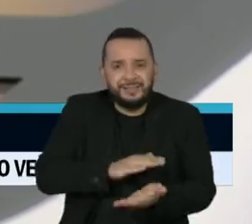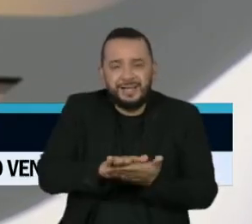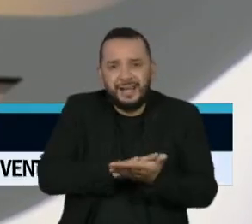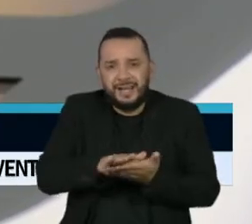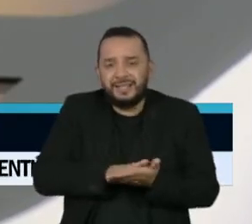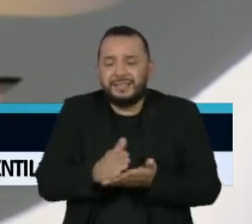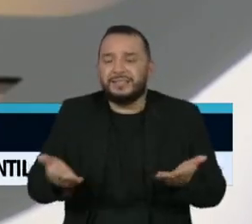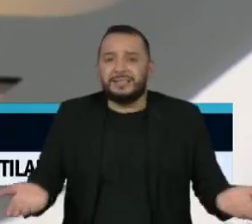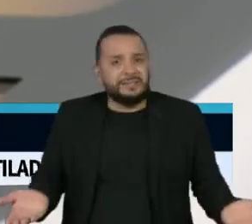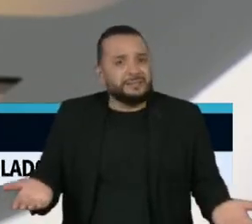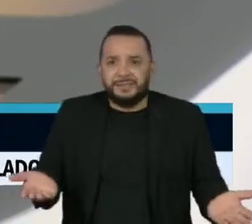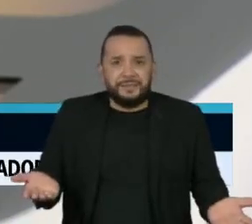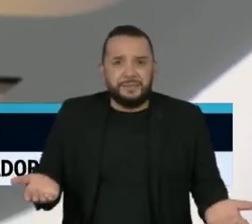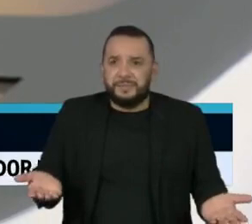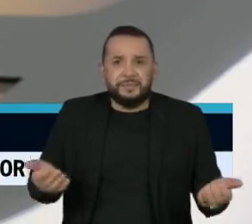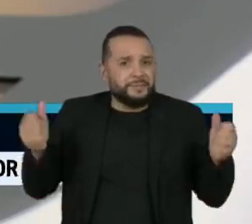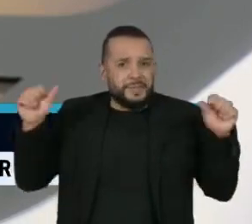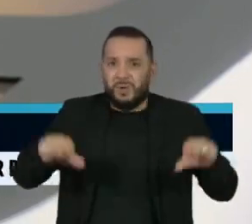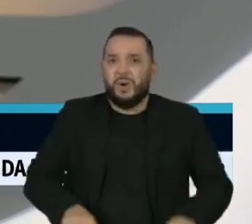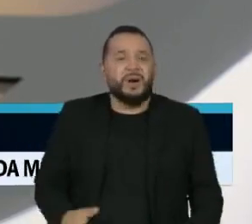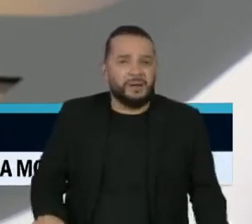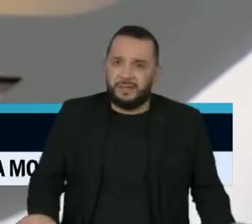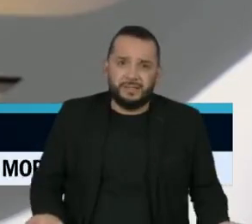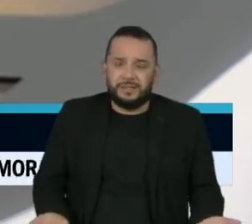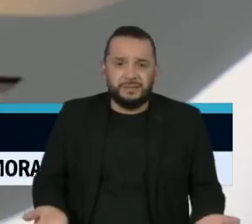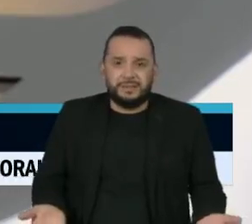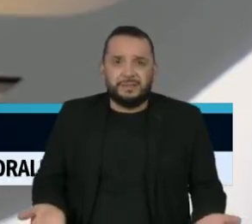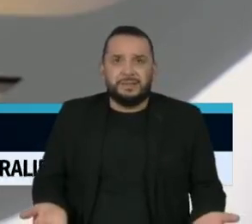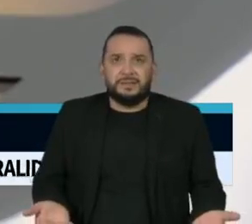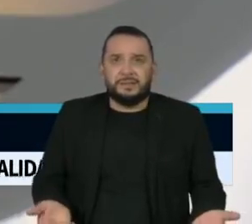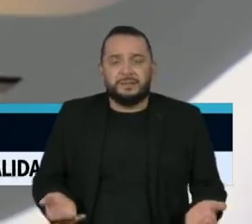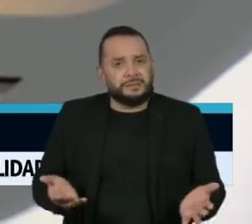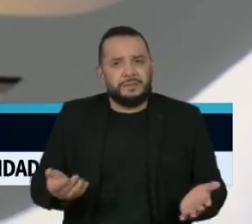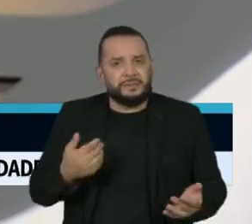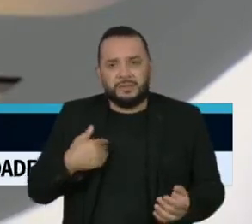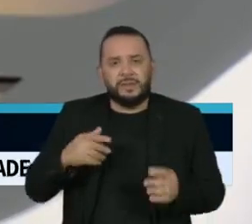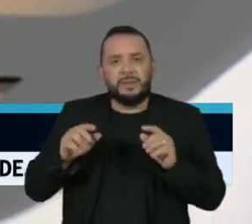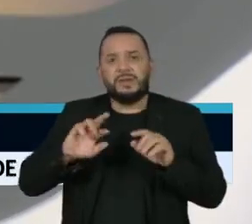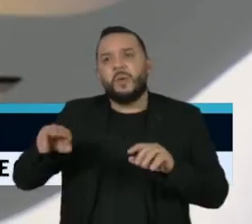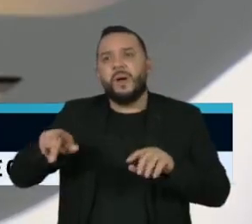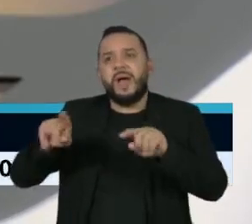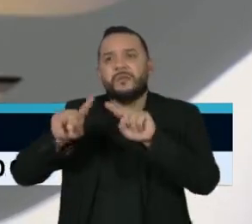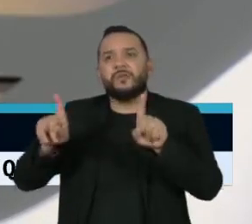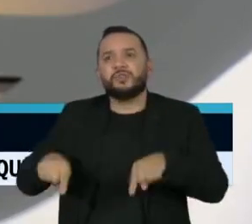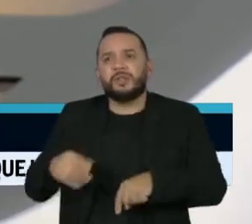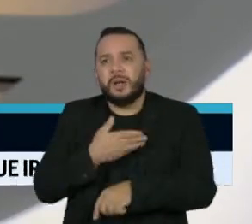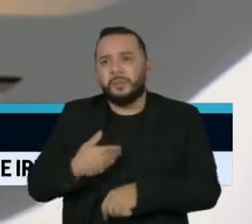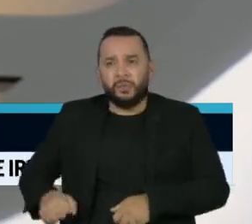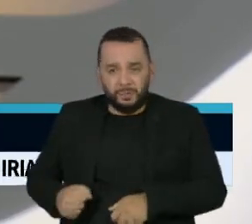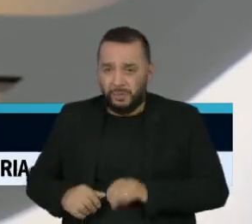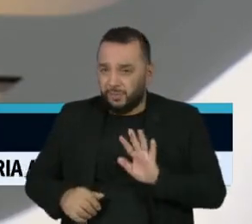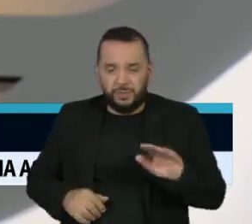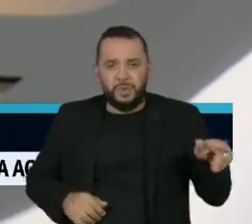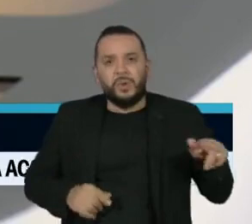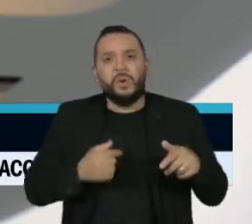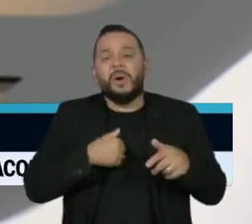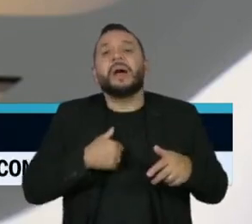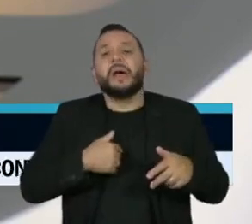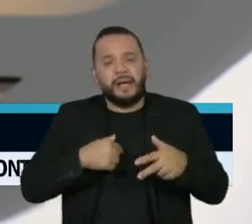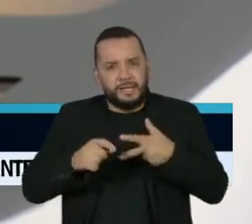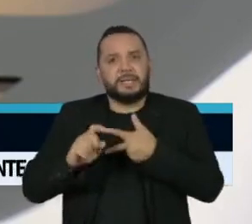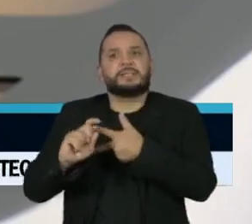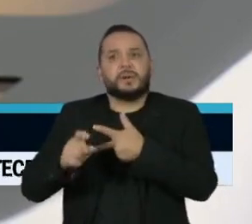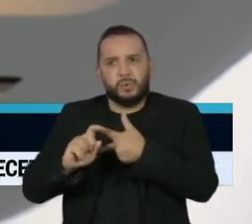Estado. Então, a questão que estou falando dos recursos públicos, das contas públicas, não é o funcionalismo. Ao contrário, do executivo,